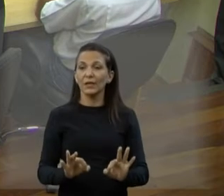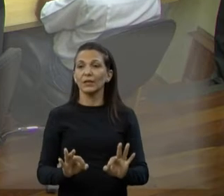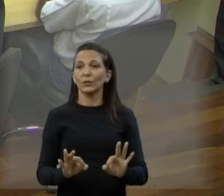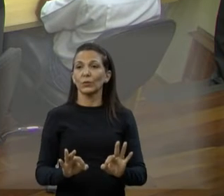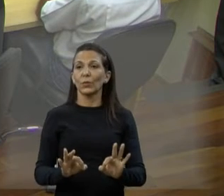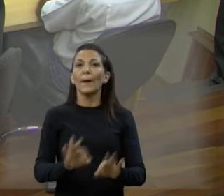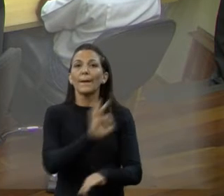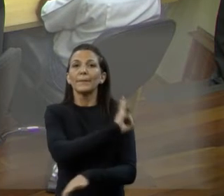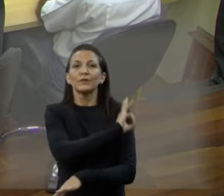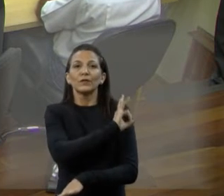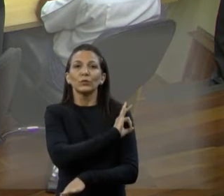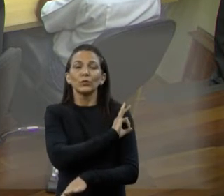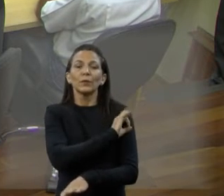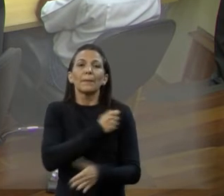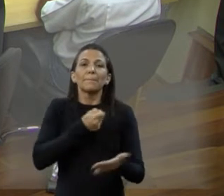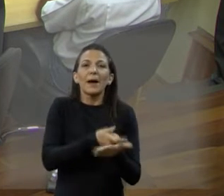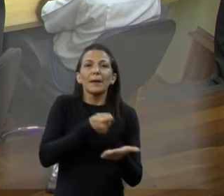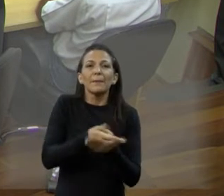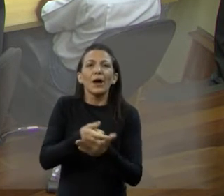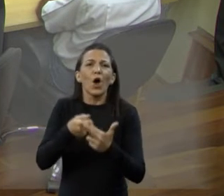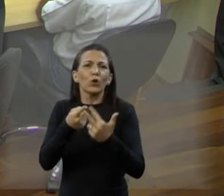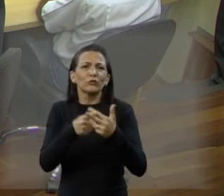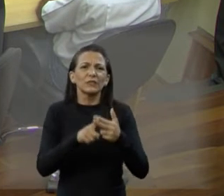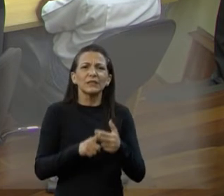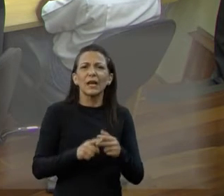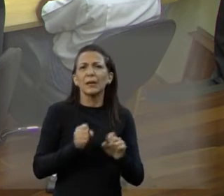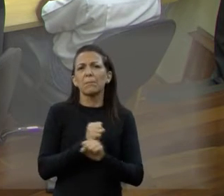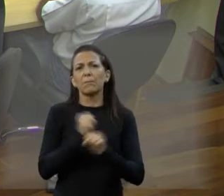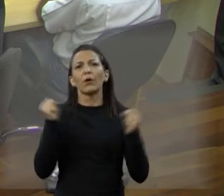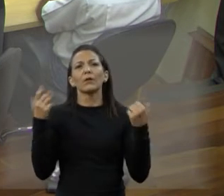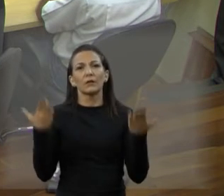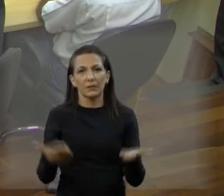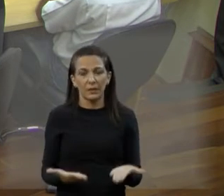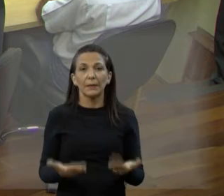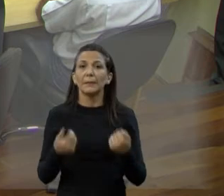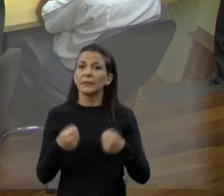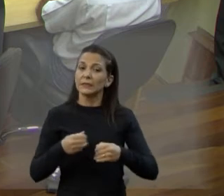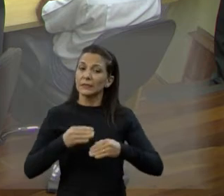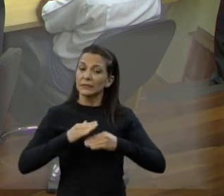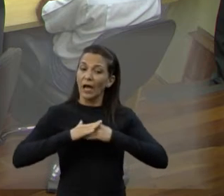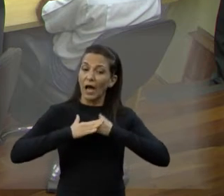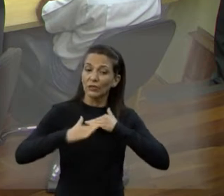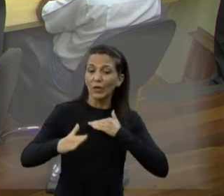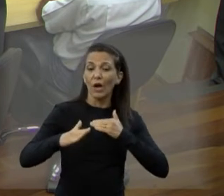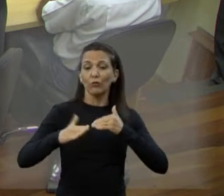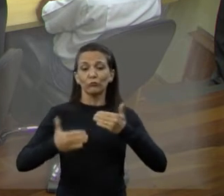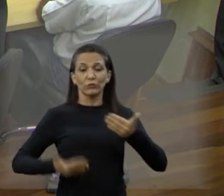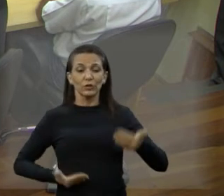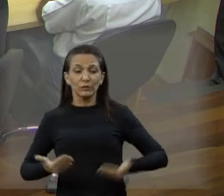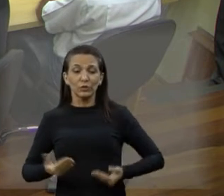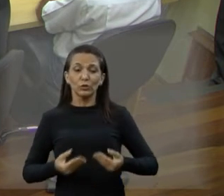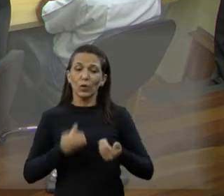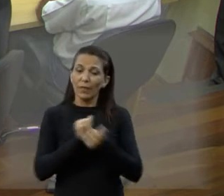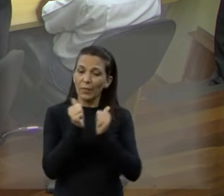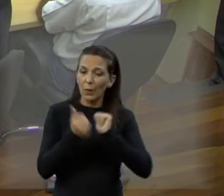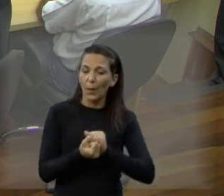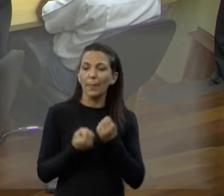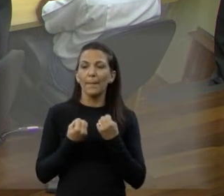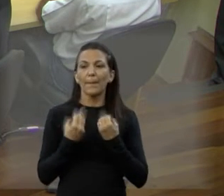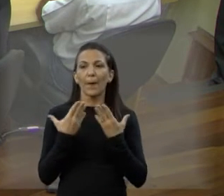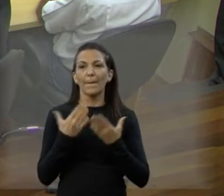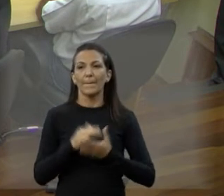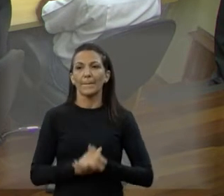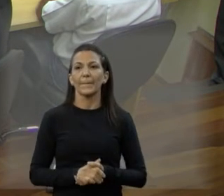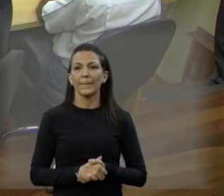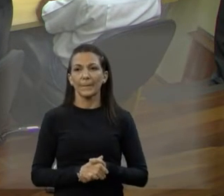ficar só com a despesa não pode cara vem dar o dinheiro vai embora e não faz um serviço vão tá errado tem que fazer parabéns então